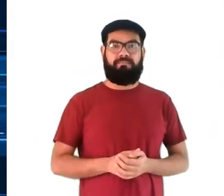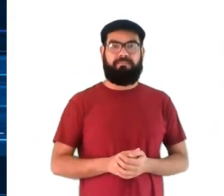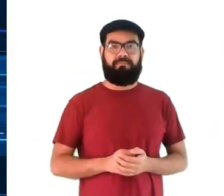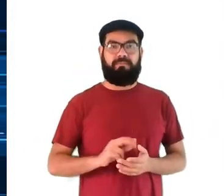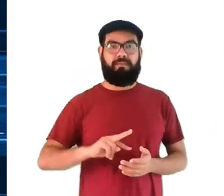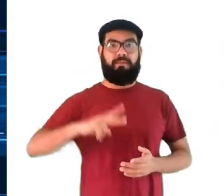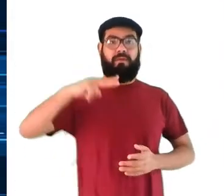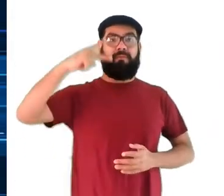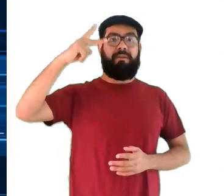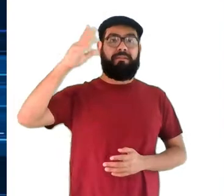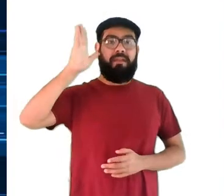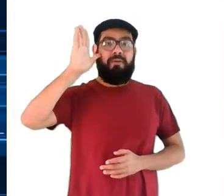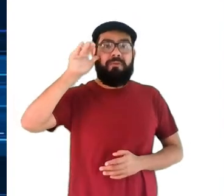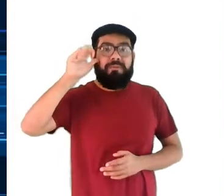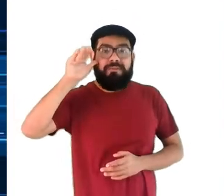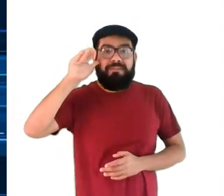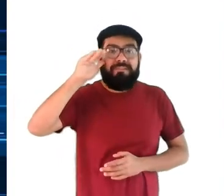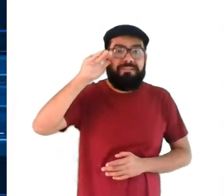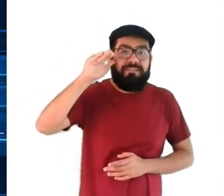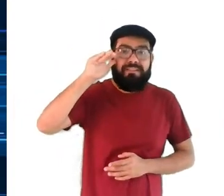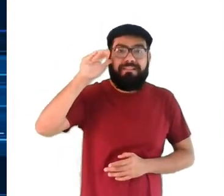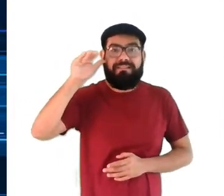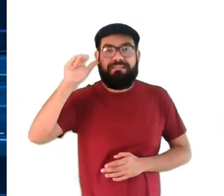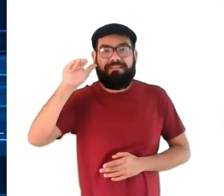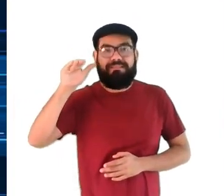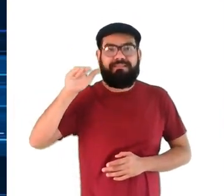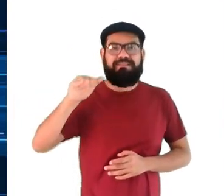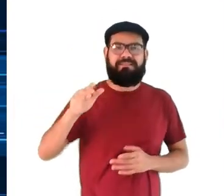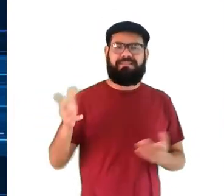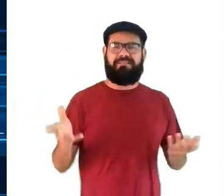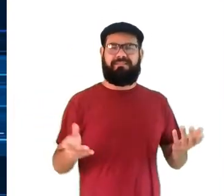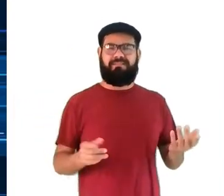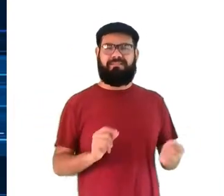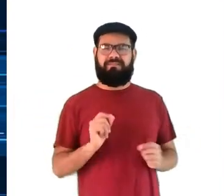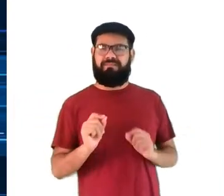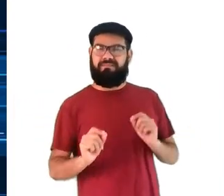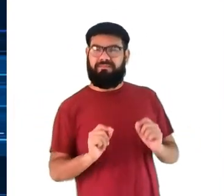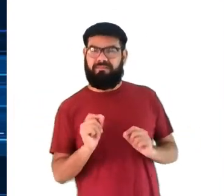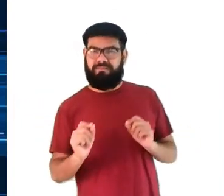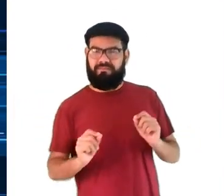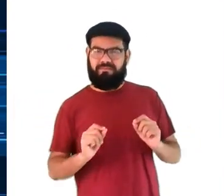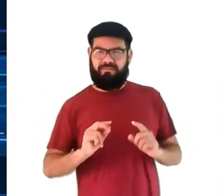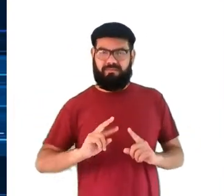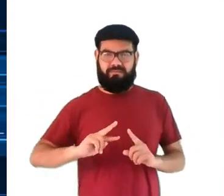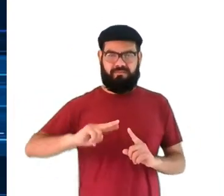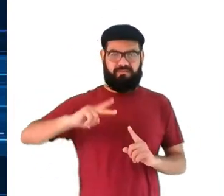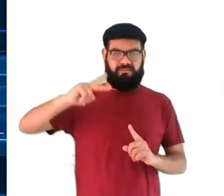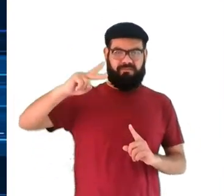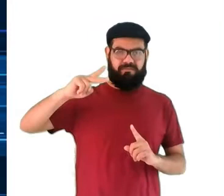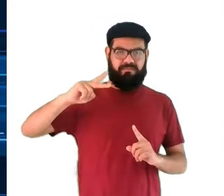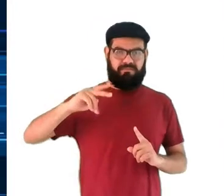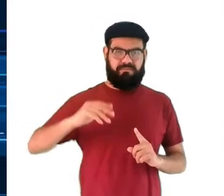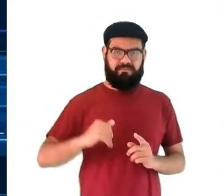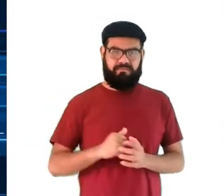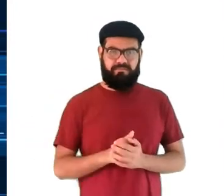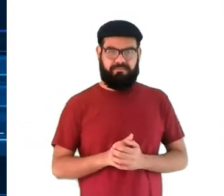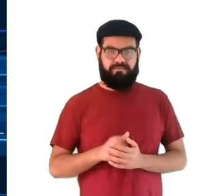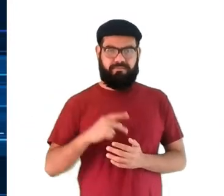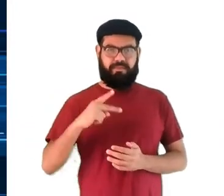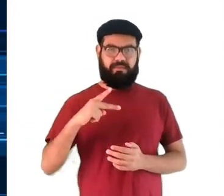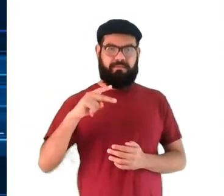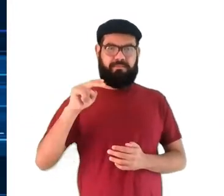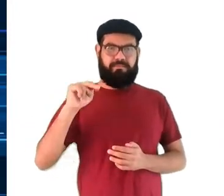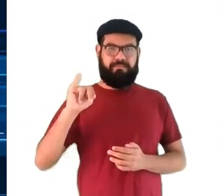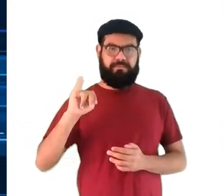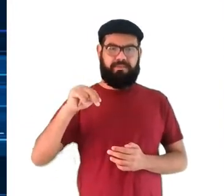na cara e no corpo. Professora, o que é esse aumento da pilosidade? O aumento